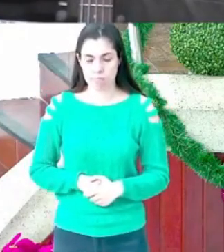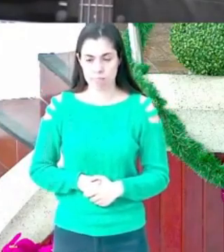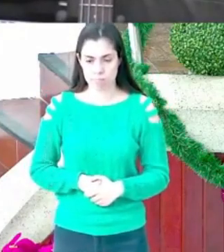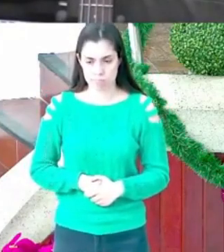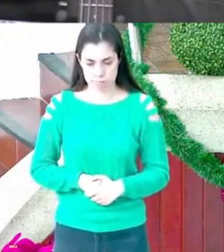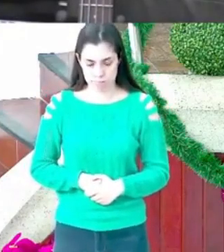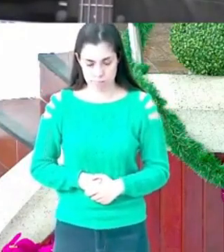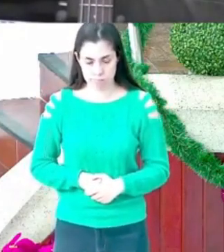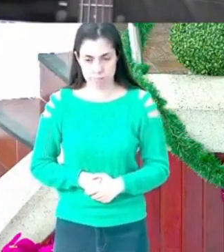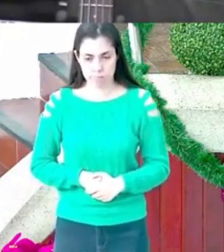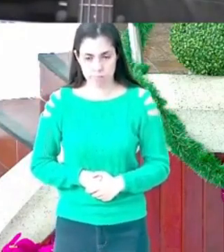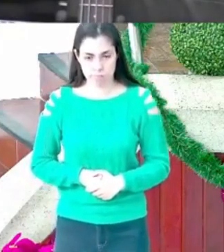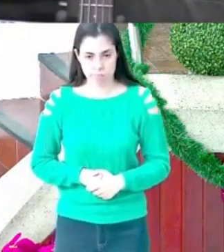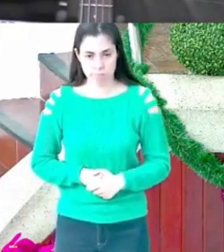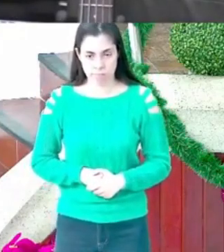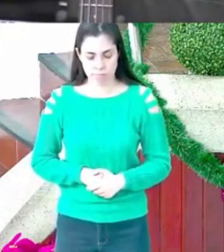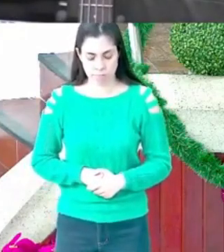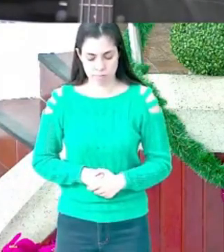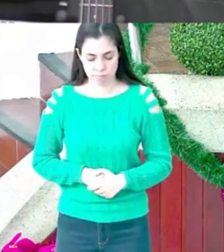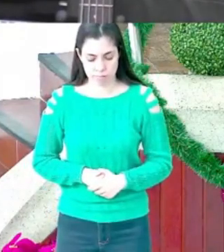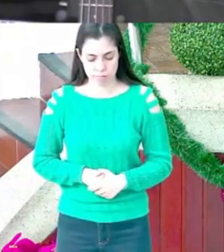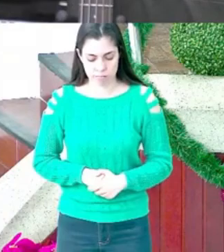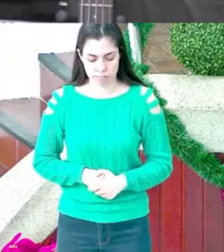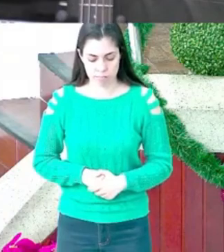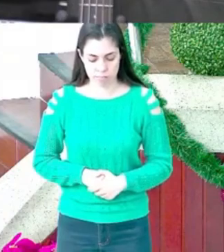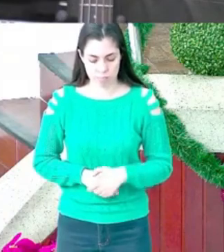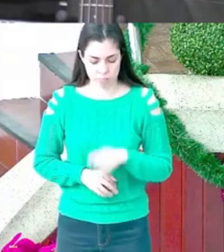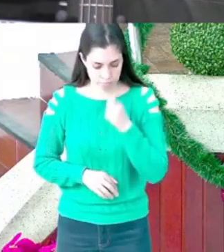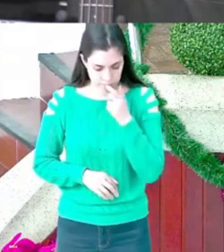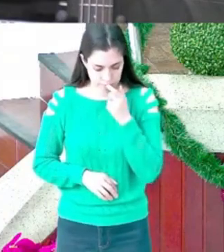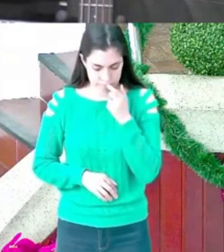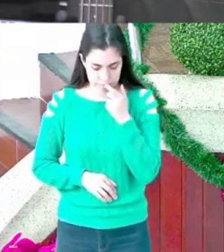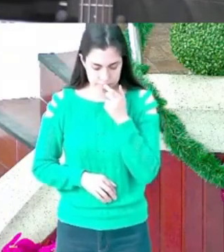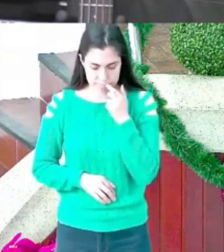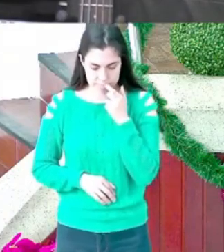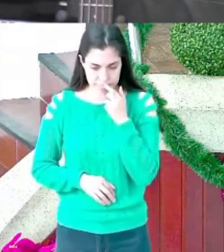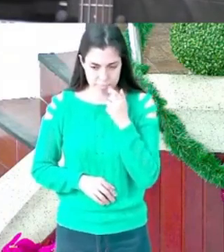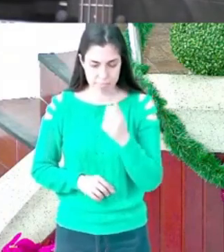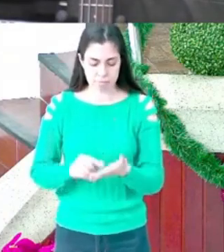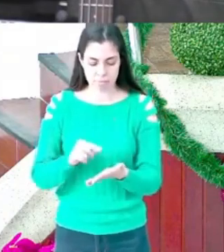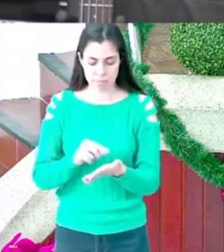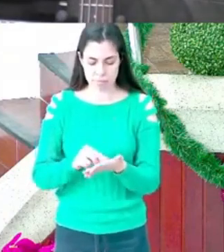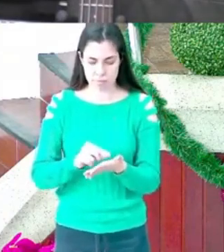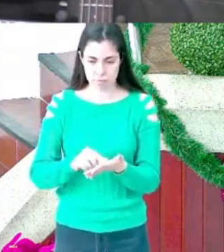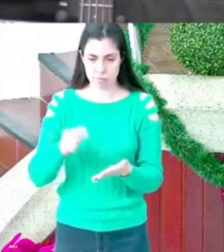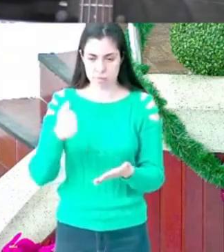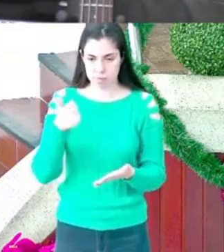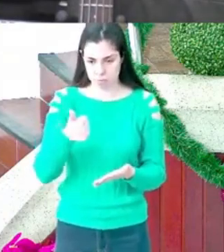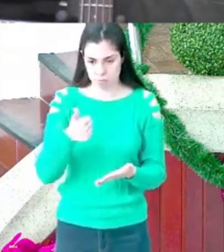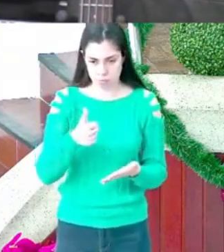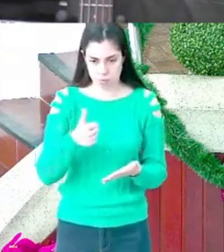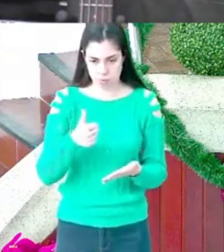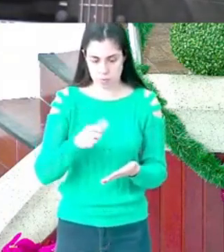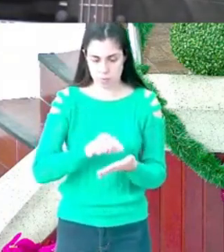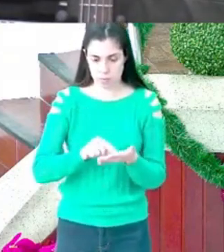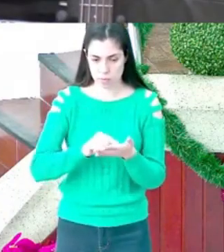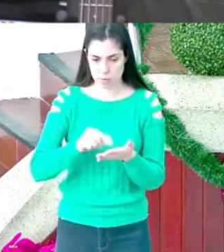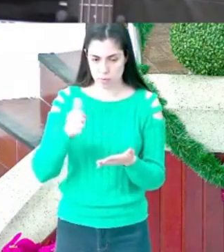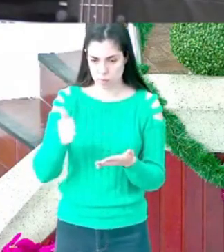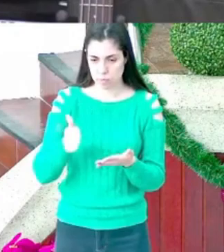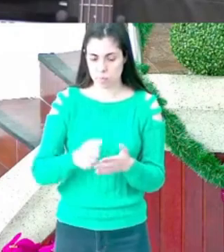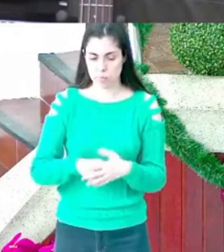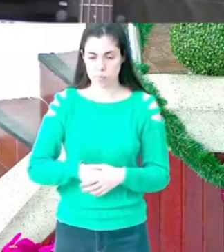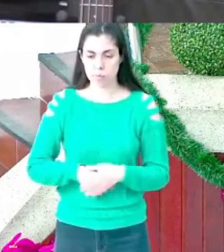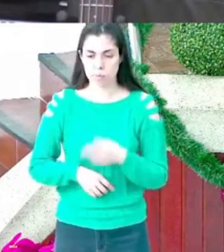de justiça que nós lemos aqui diante de nós no verso 1 de Mateus capítulo